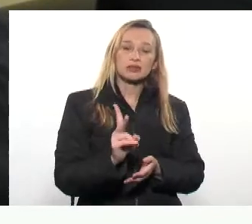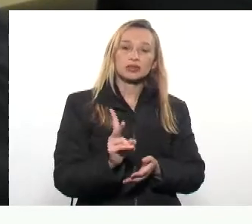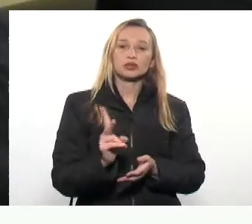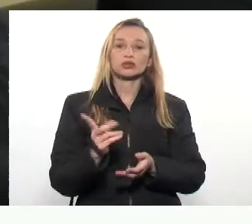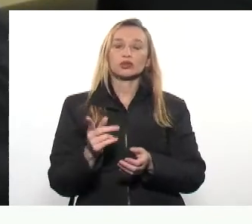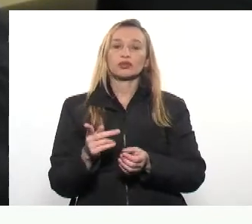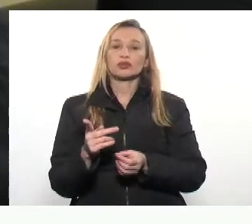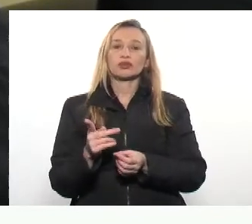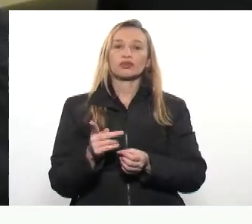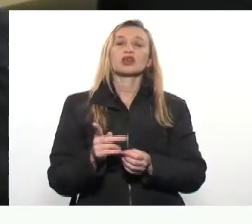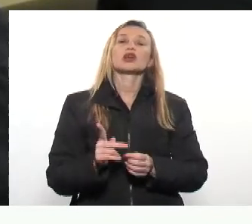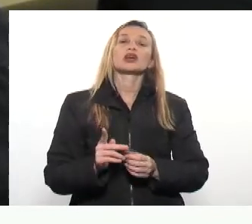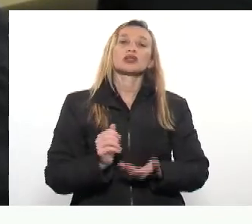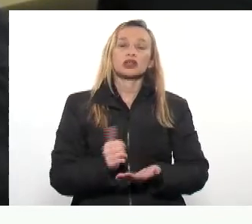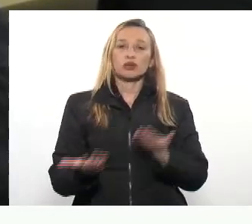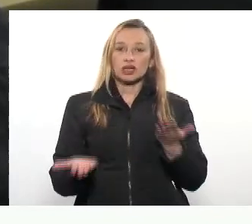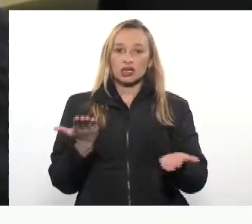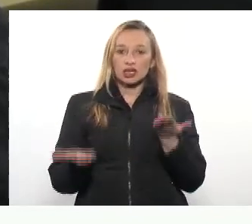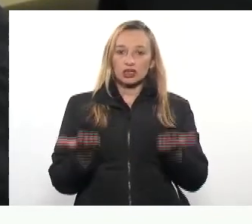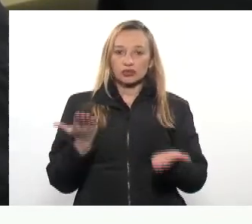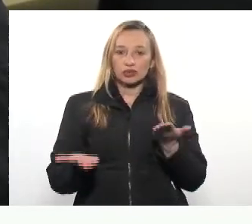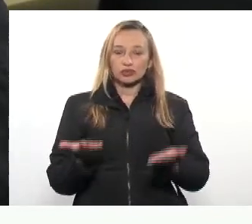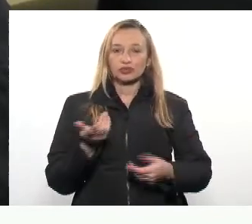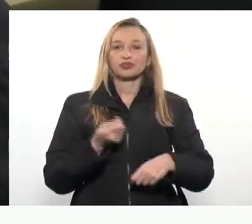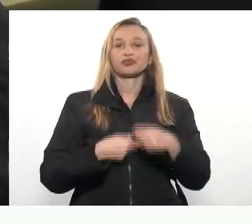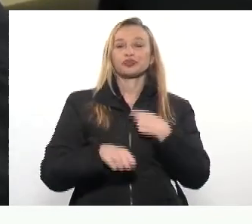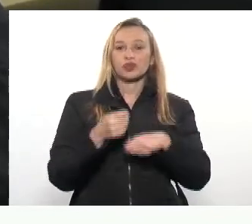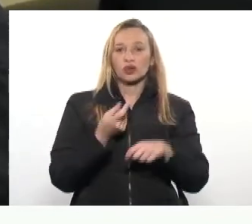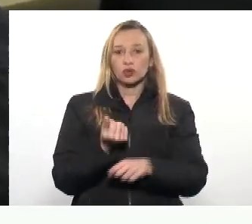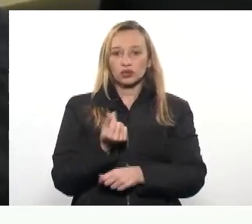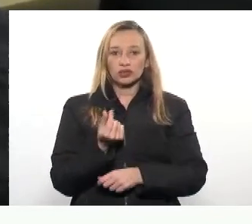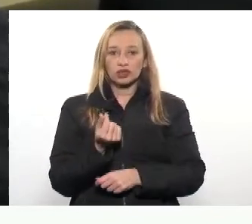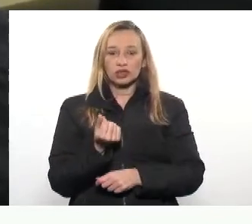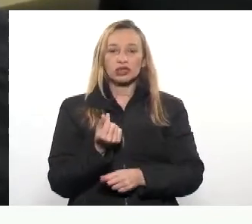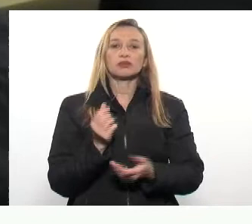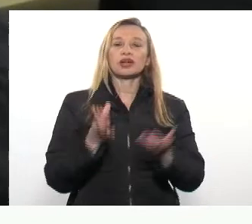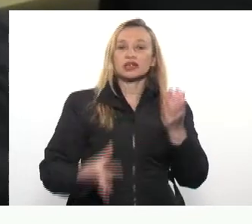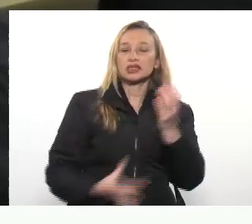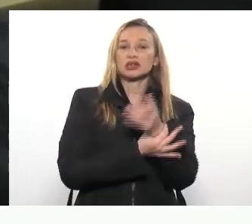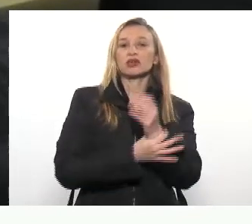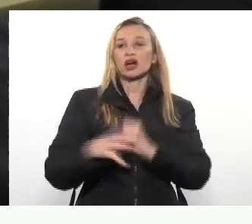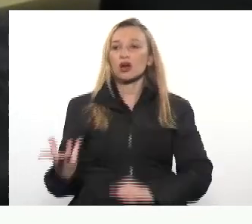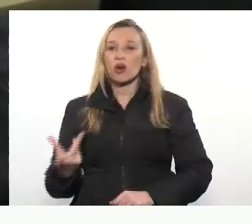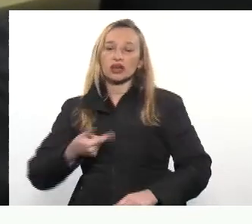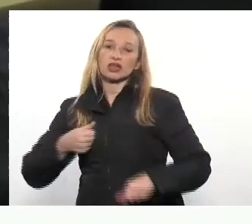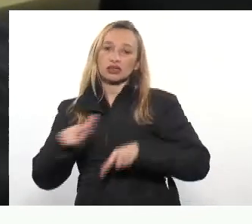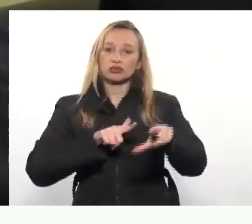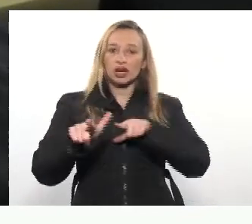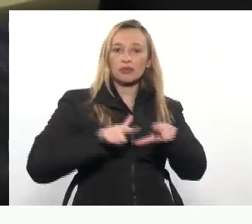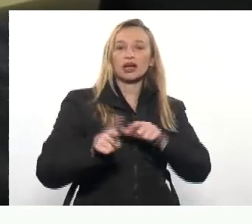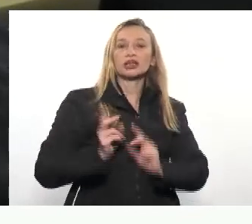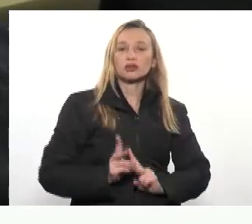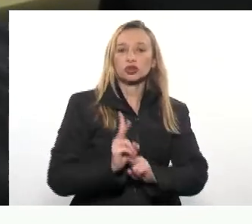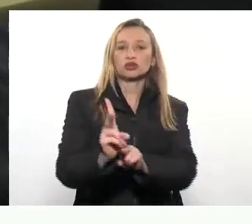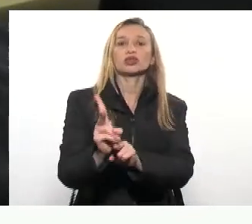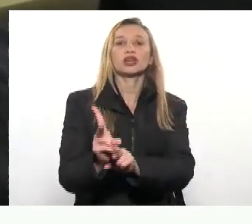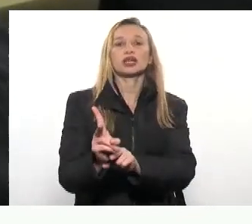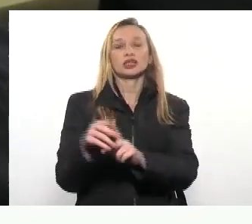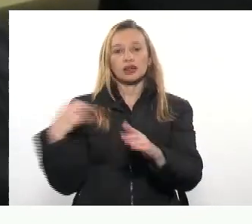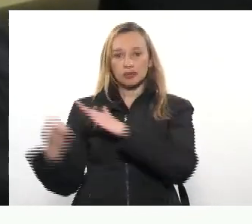anterior, manter a questão do equilíbrio econômico-financeiro, que é fundamental até para assegurar a qualidade do serviço e a continuidade da